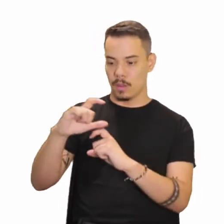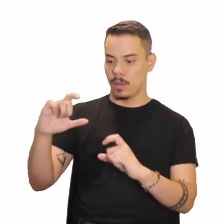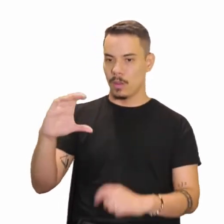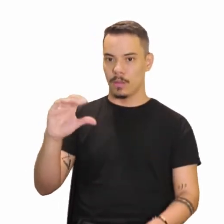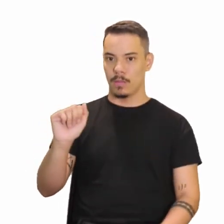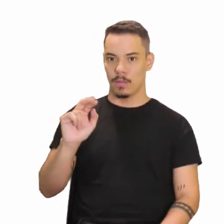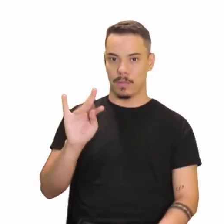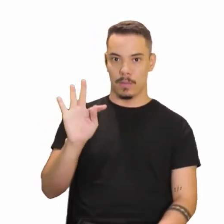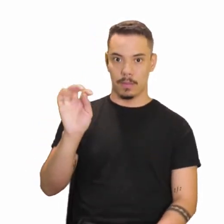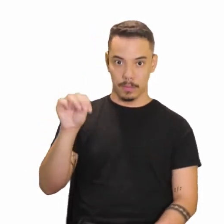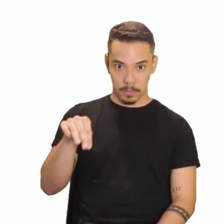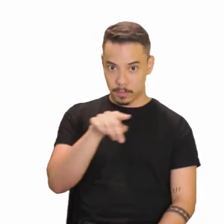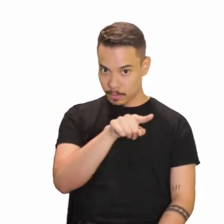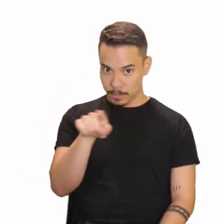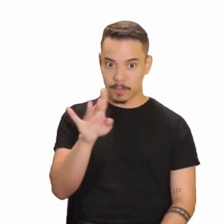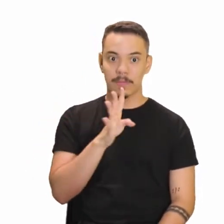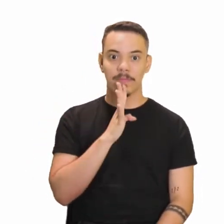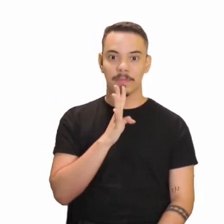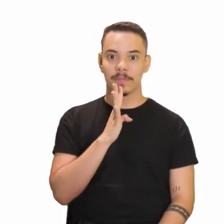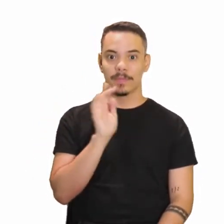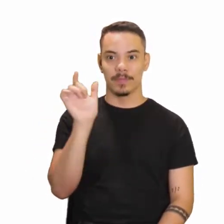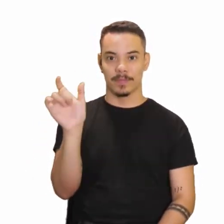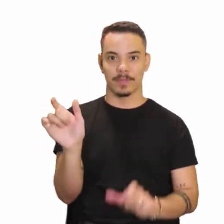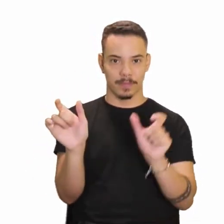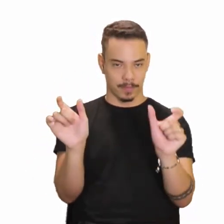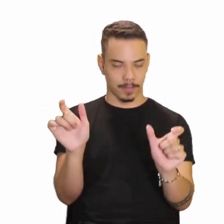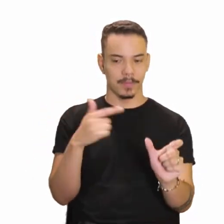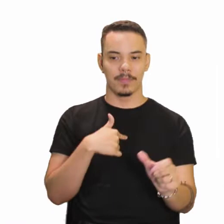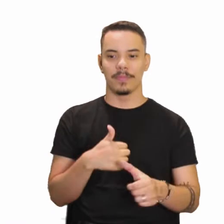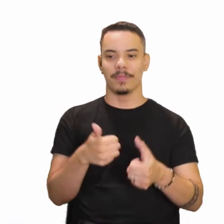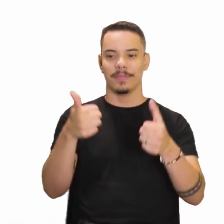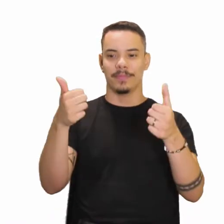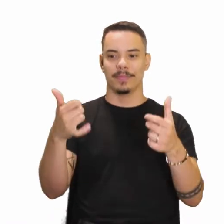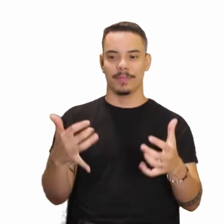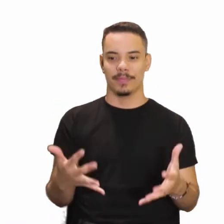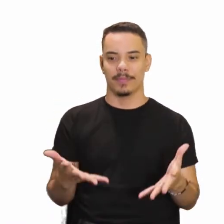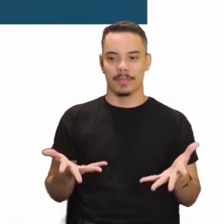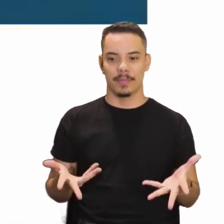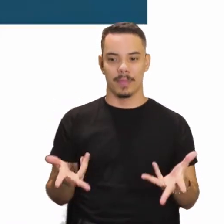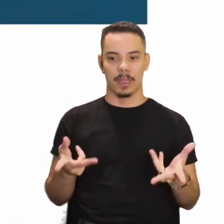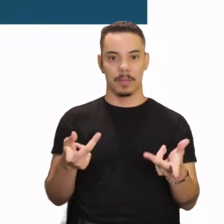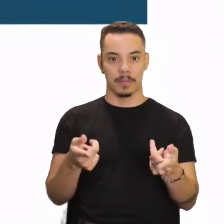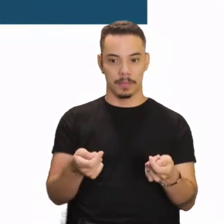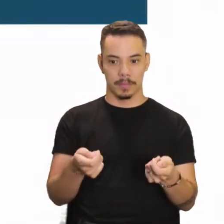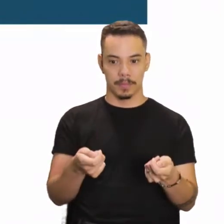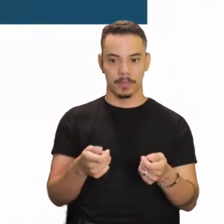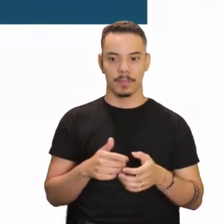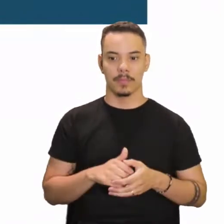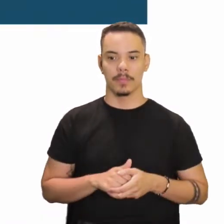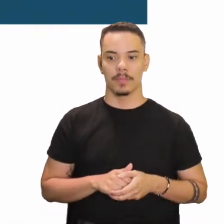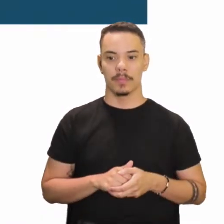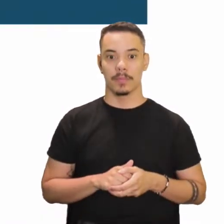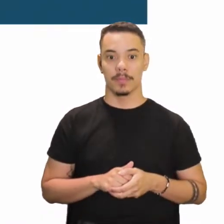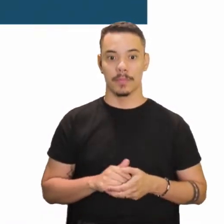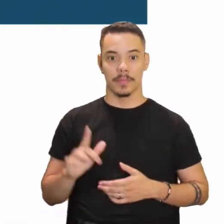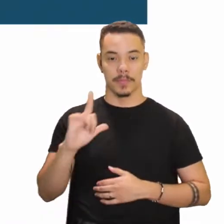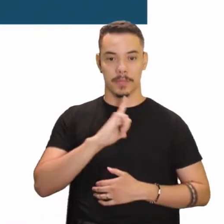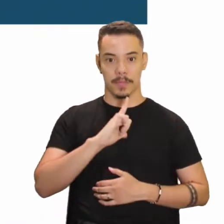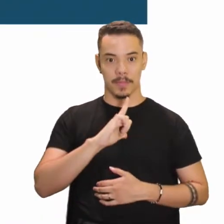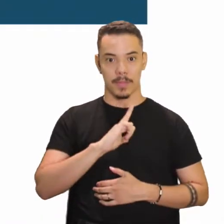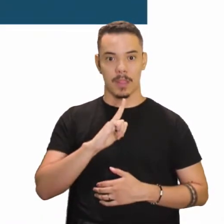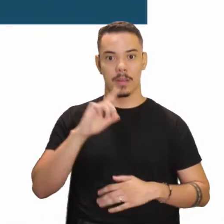já ouviu falar Então vamos lá conhecendo habilidade da aula temos aqui